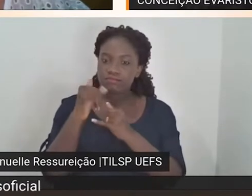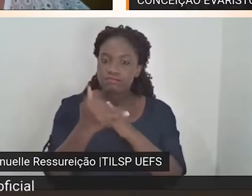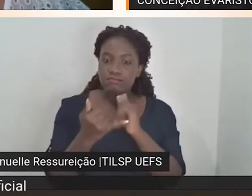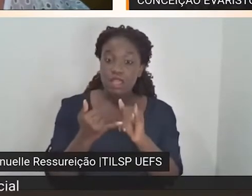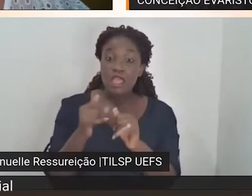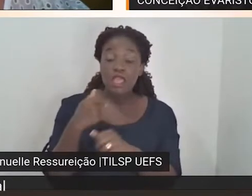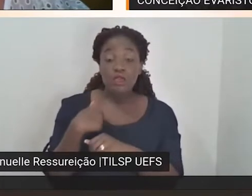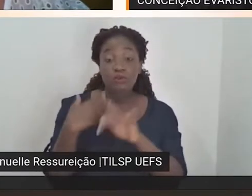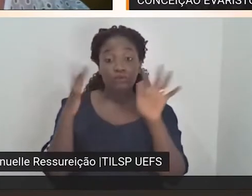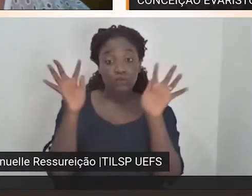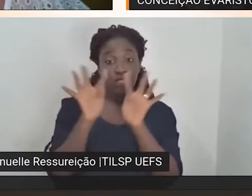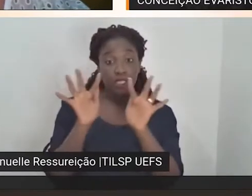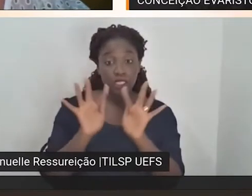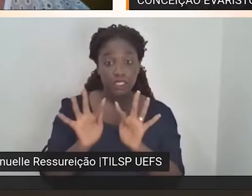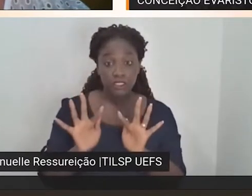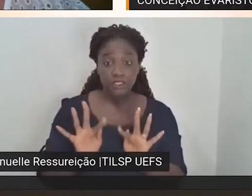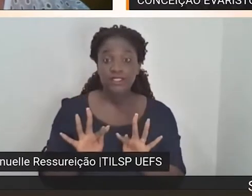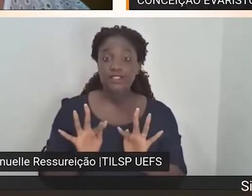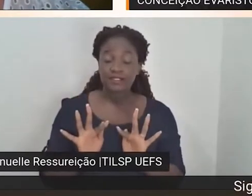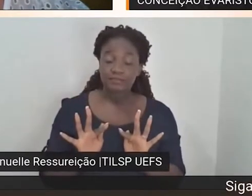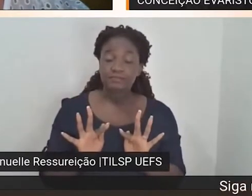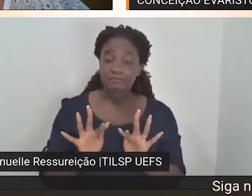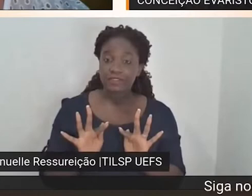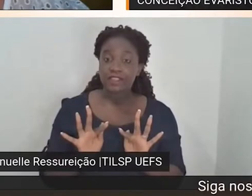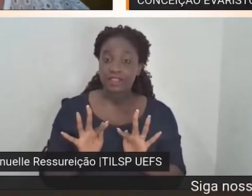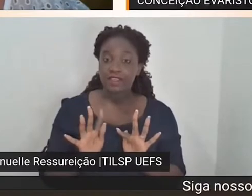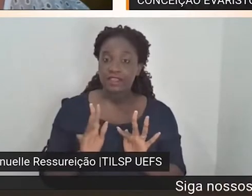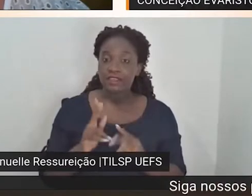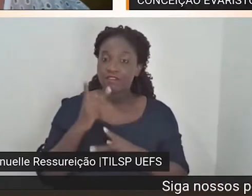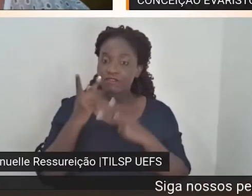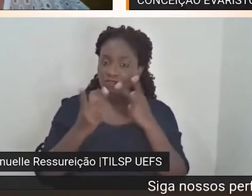feliz e até afirmo isso